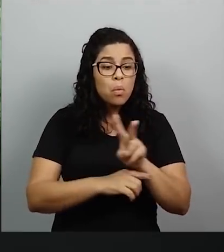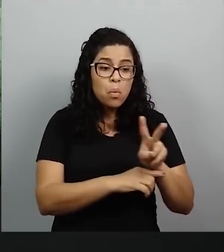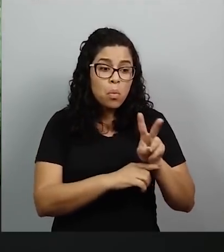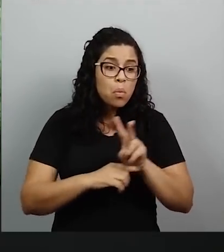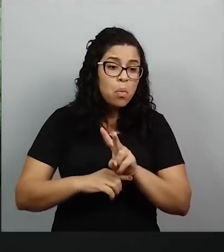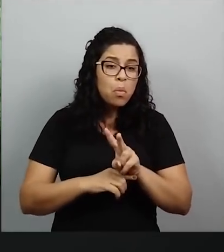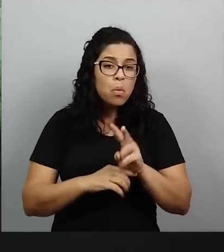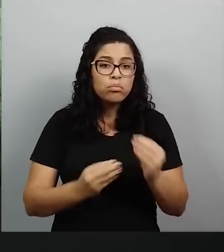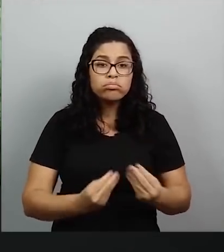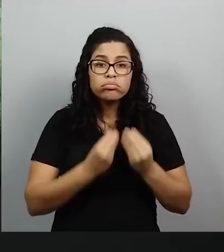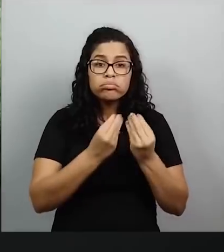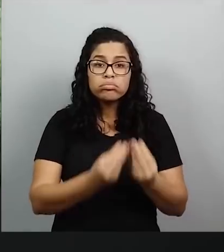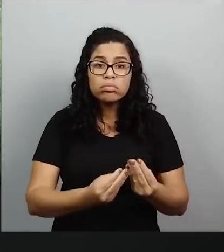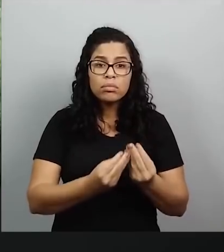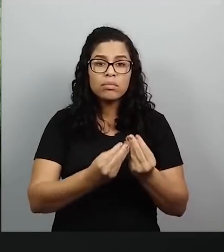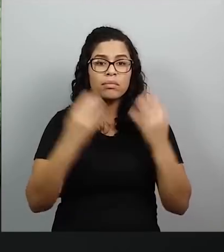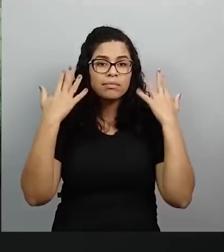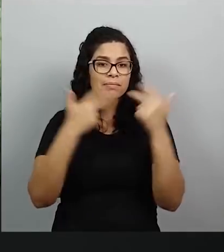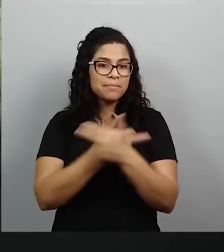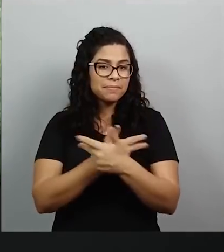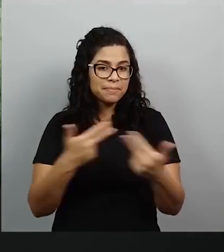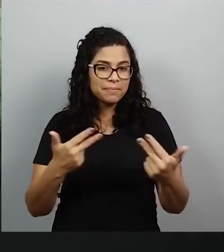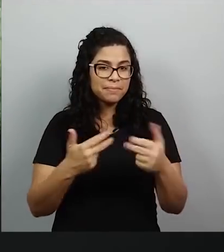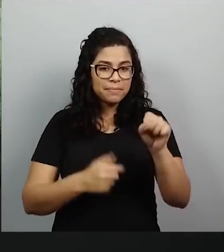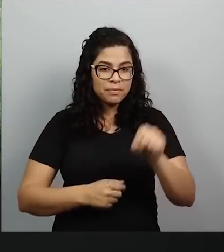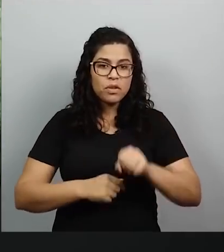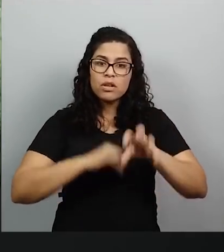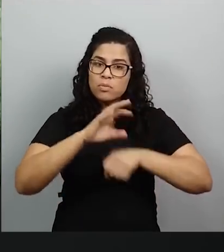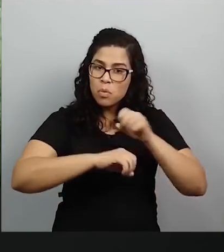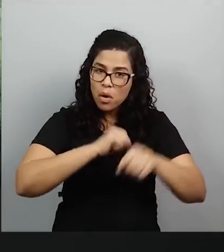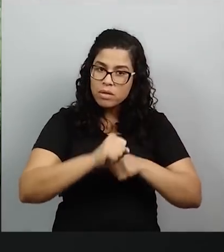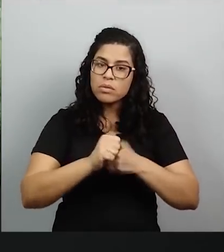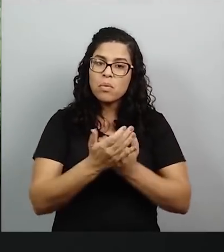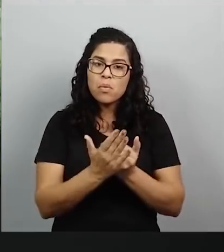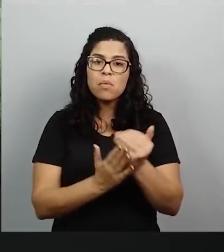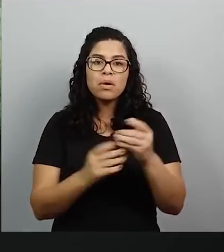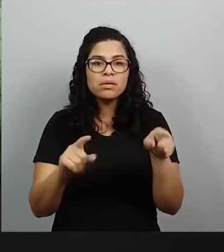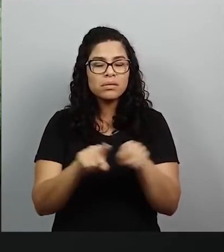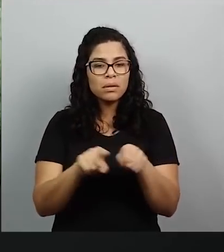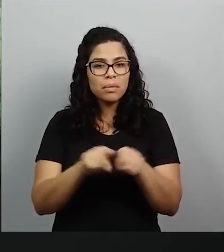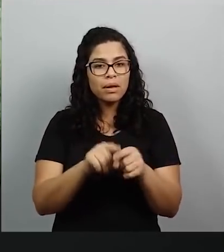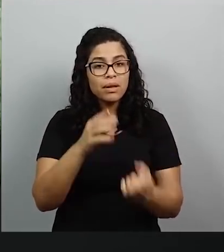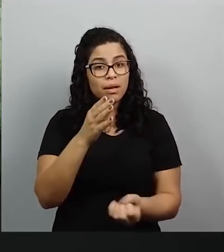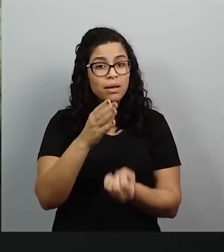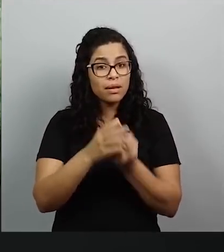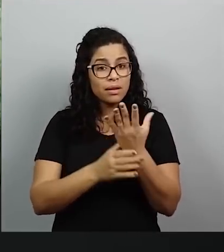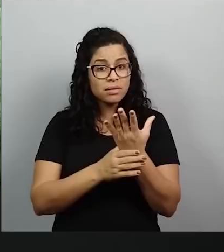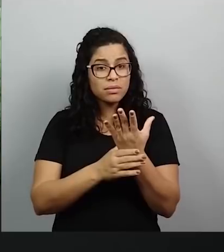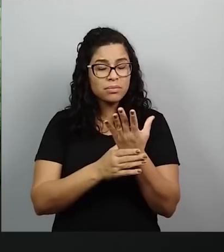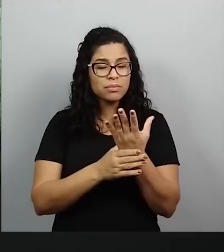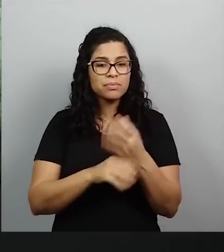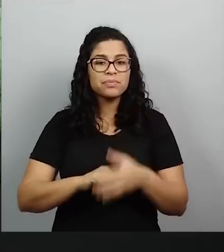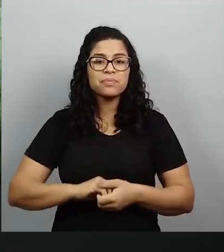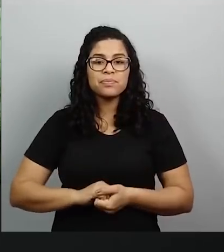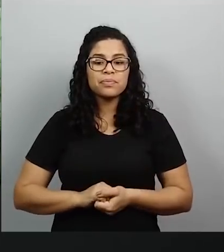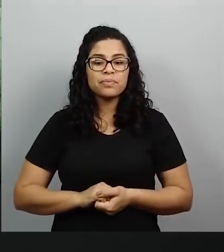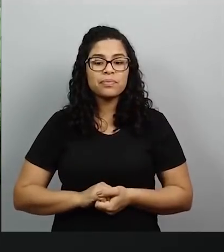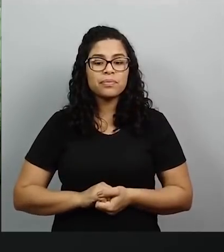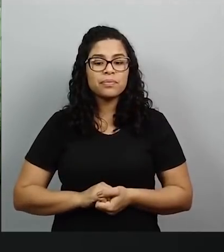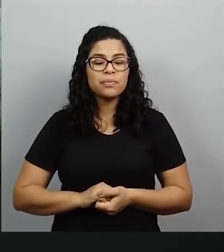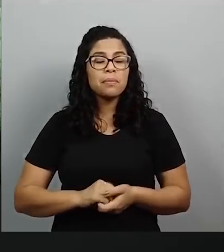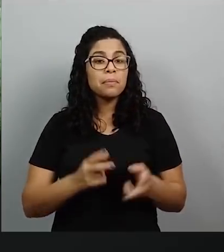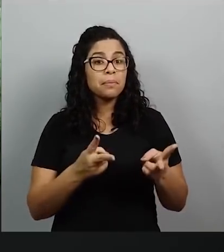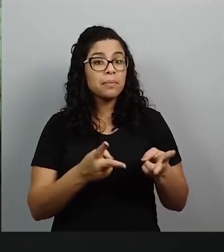aí, então, começa a exploração mais aqui da região sul e também nós temos aí a criação de